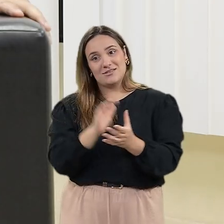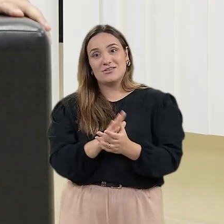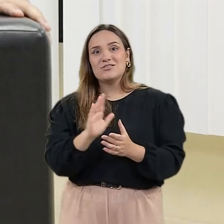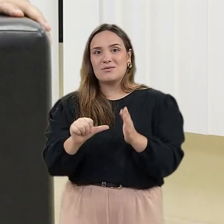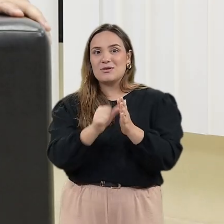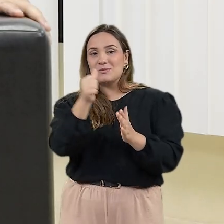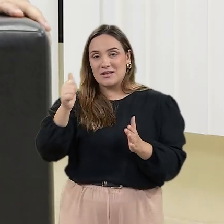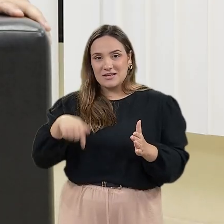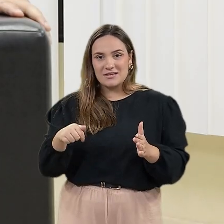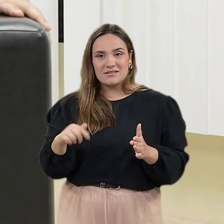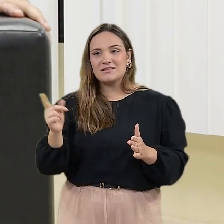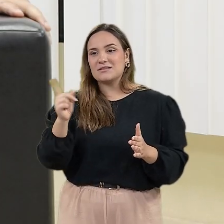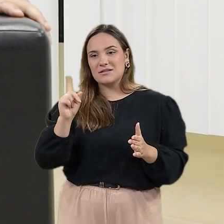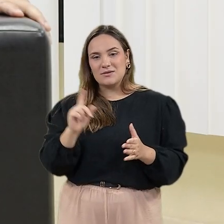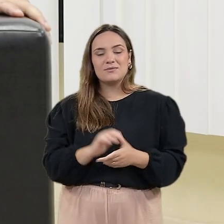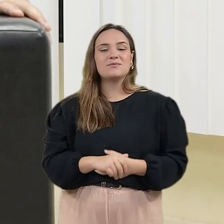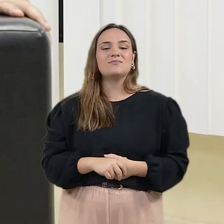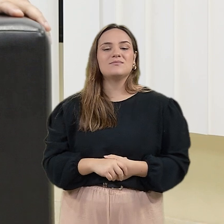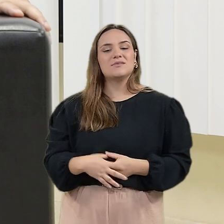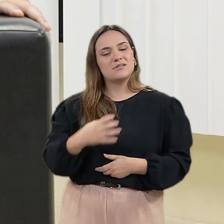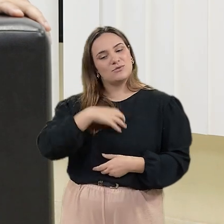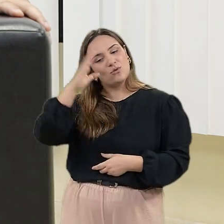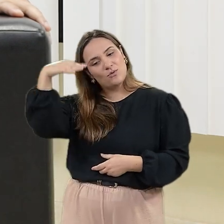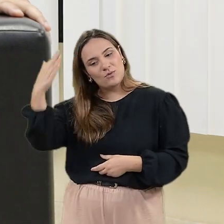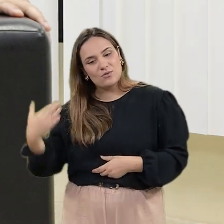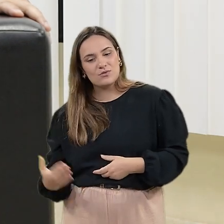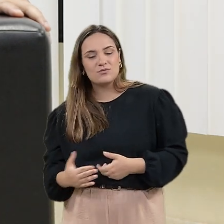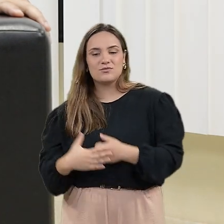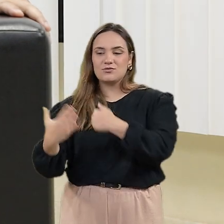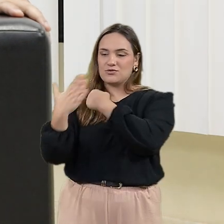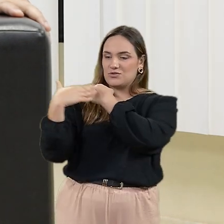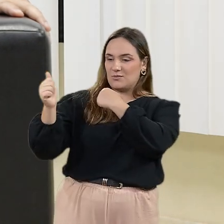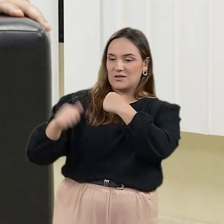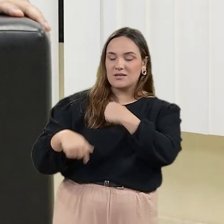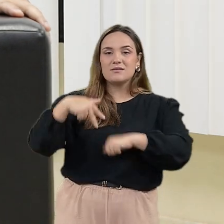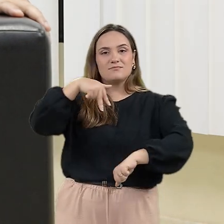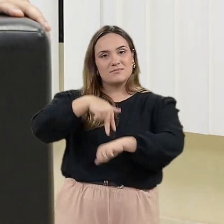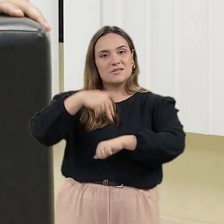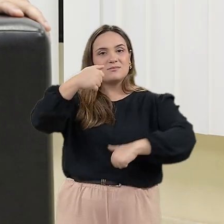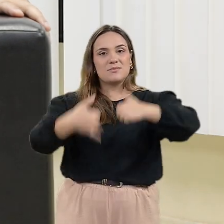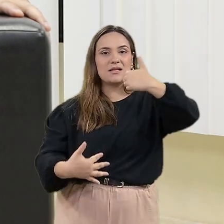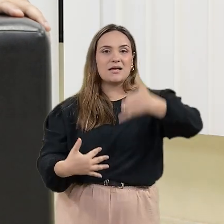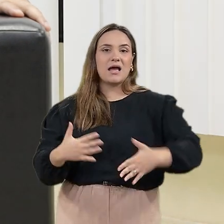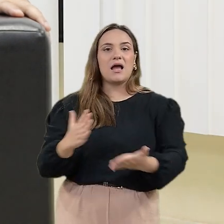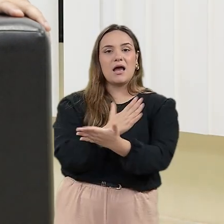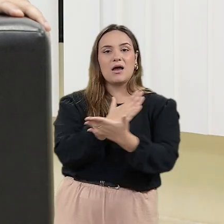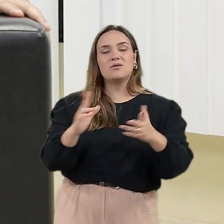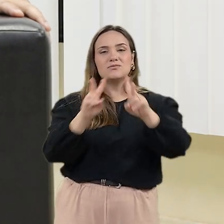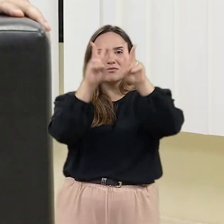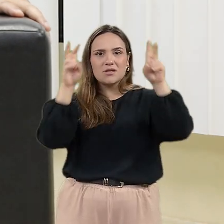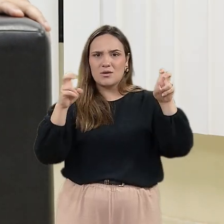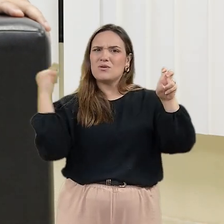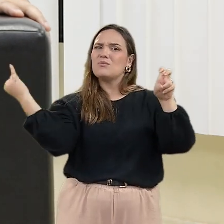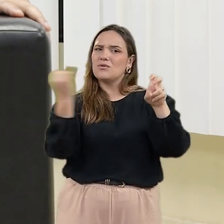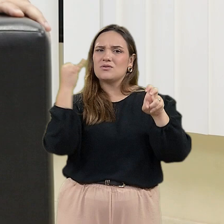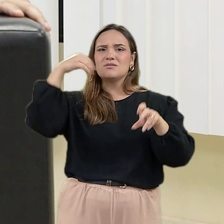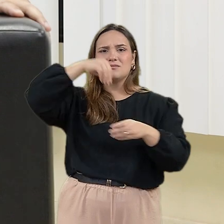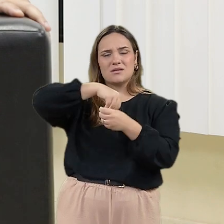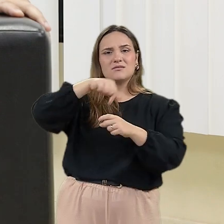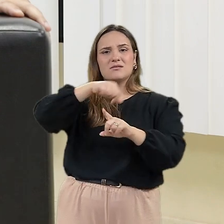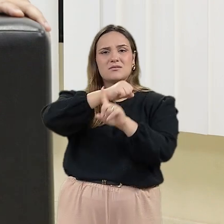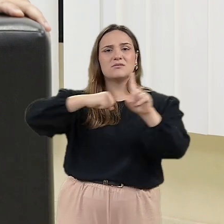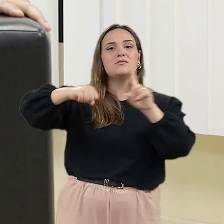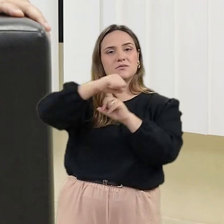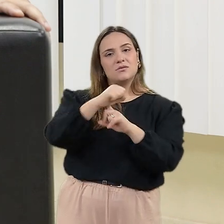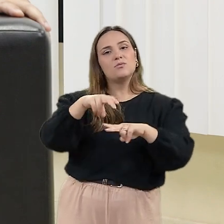agradeço, não é a primeira vez que já tive a oportunidade e a honra de ser chamado aqui para falar sobre assuntos palpitantes da